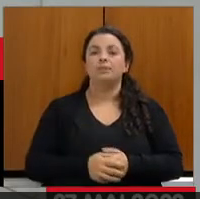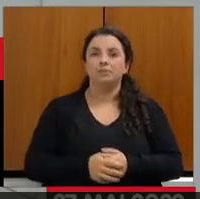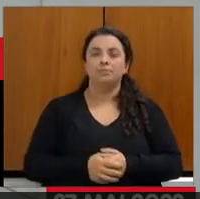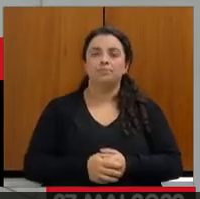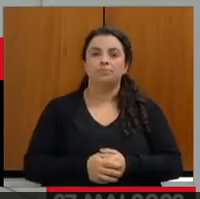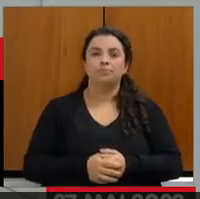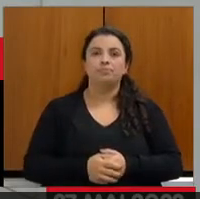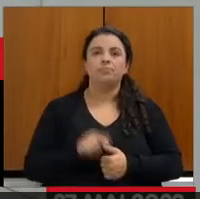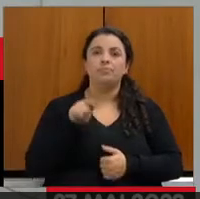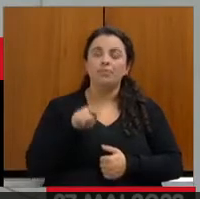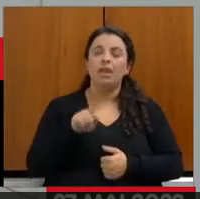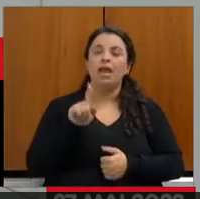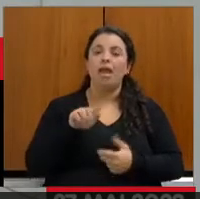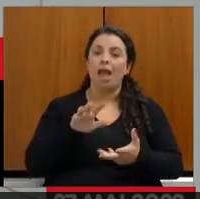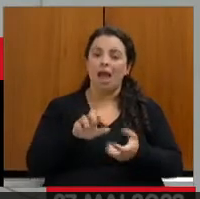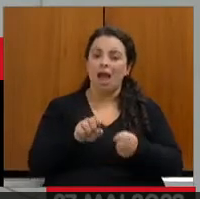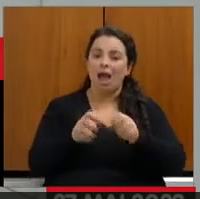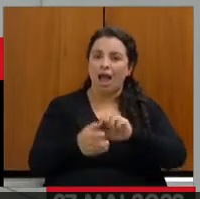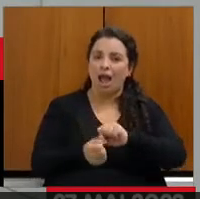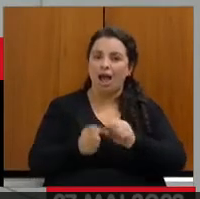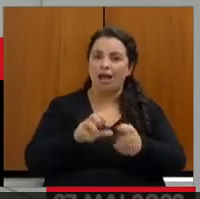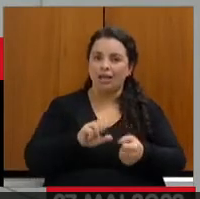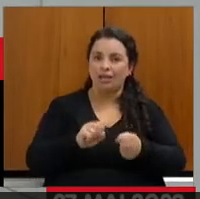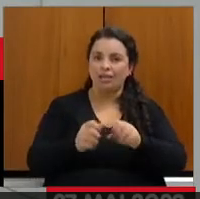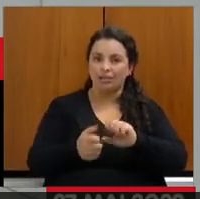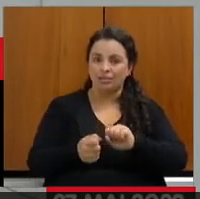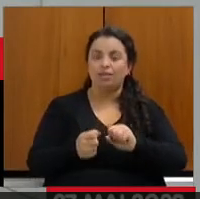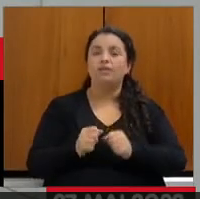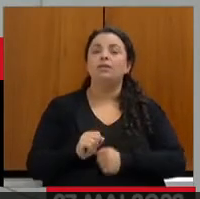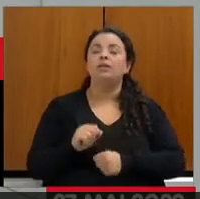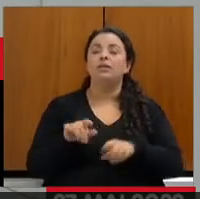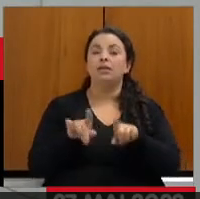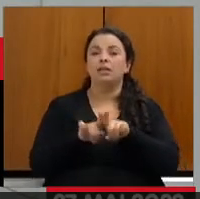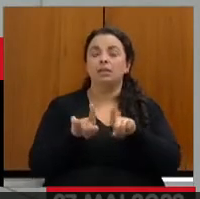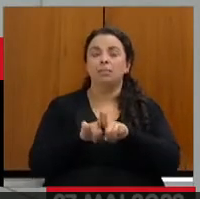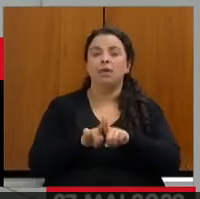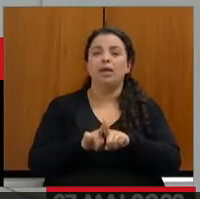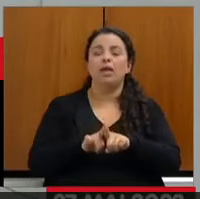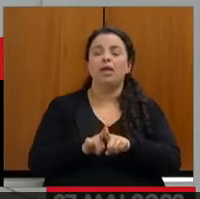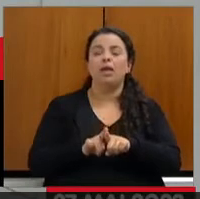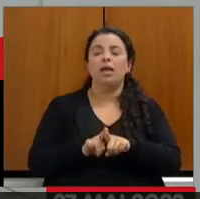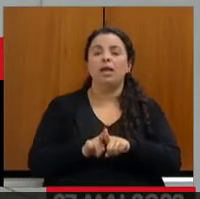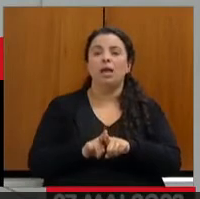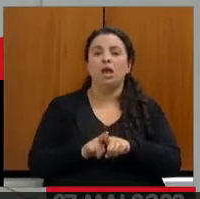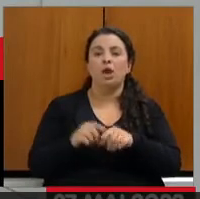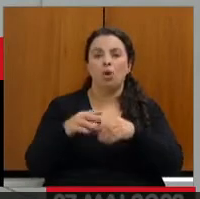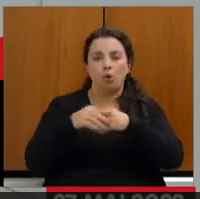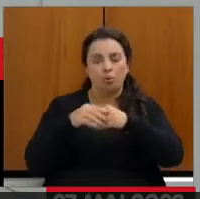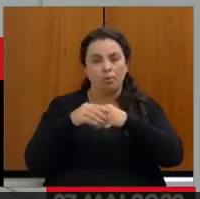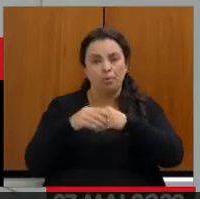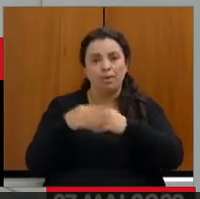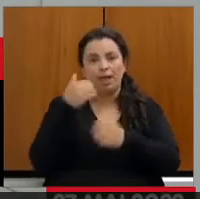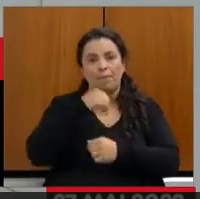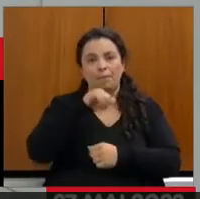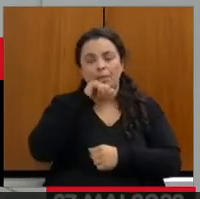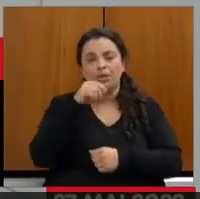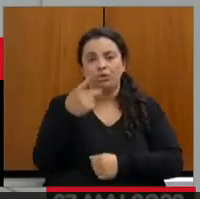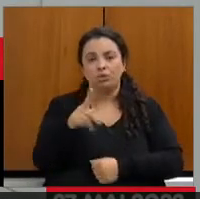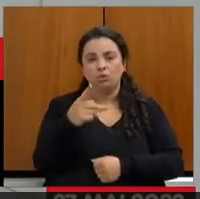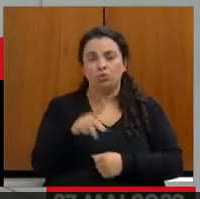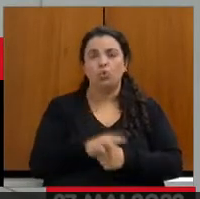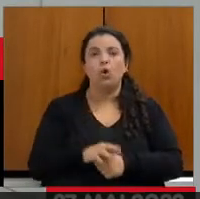ela quer artesã e aproveitar e saudar cumprimentar a mãe dela a senhora